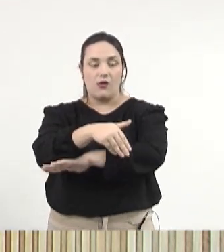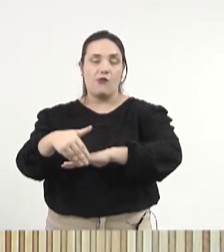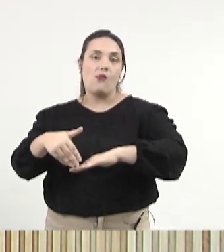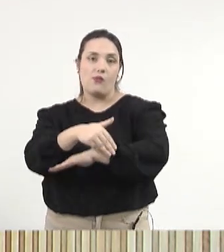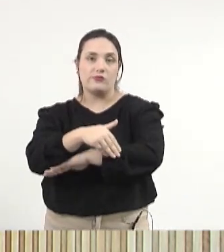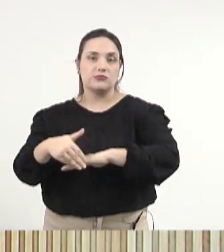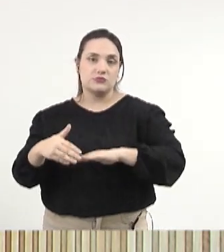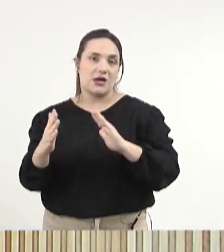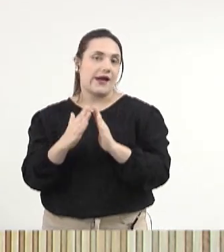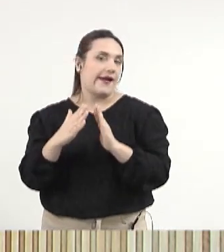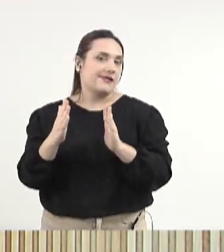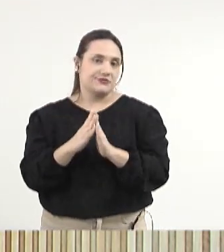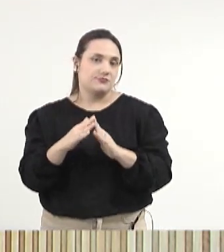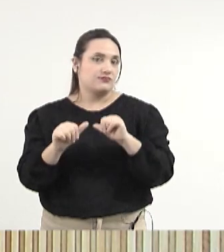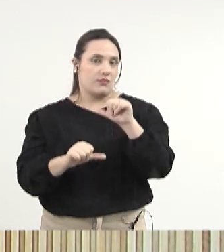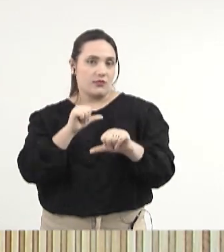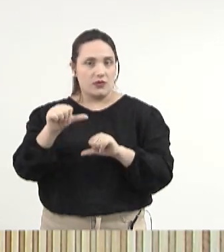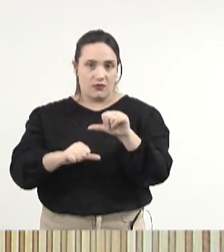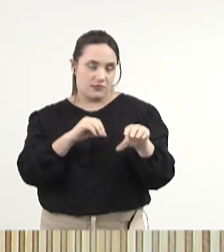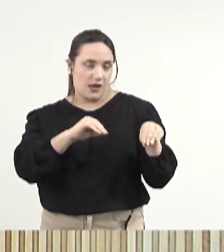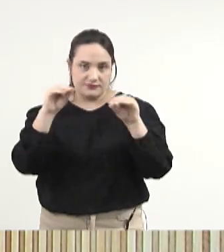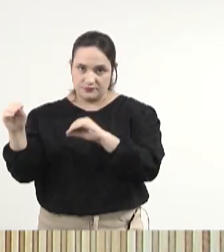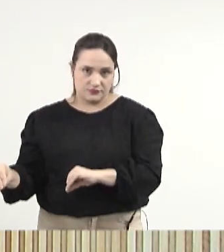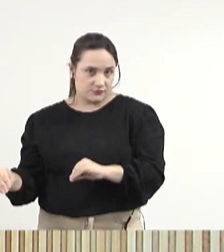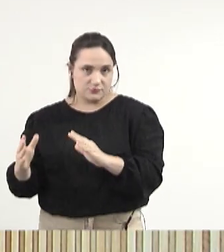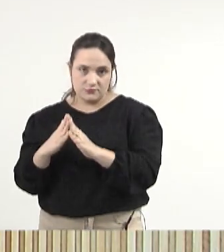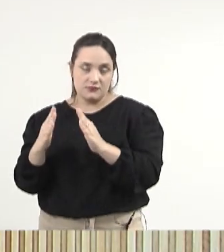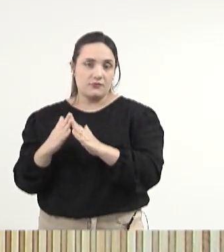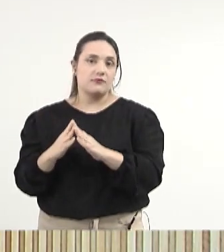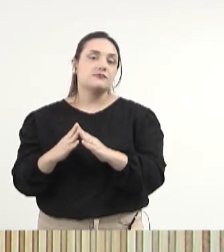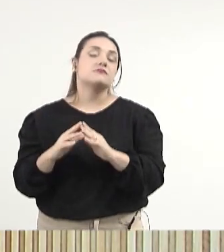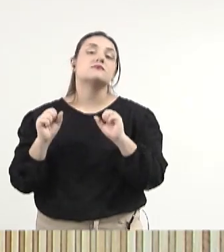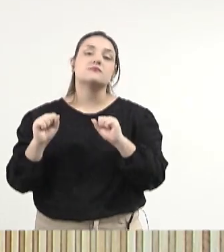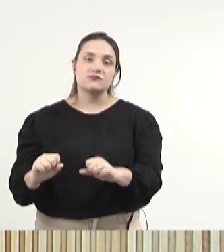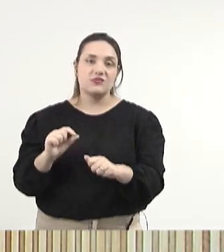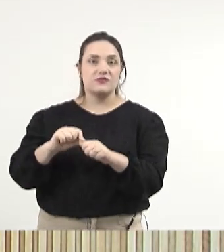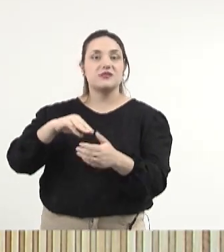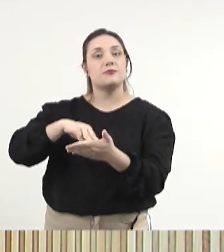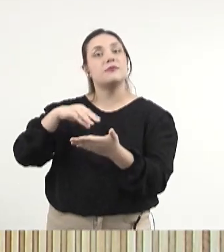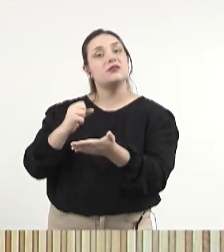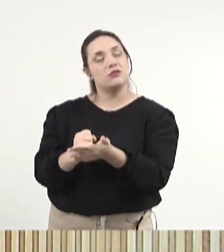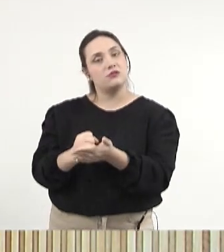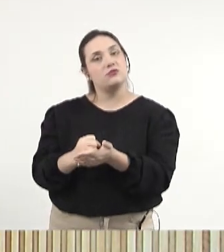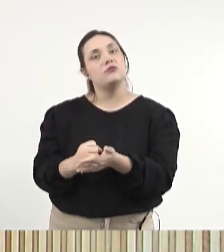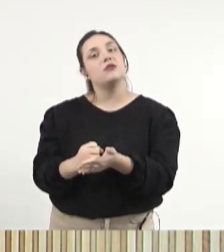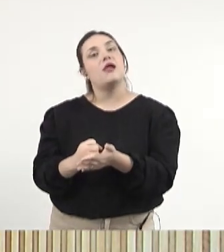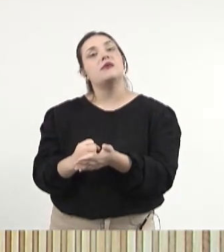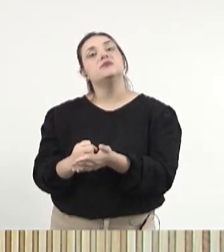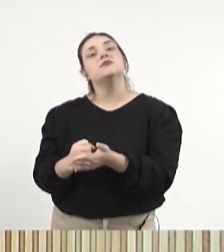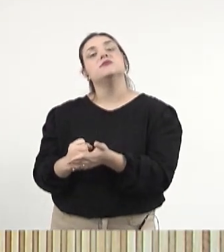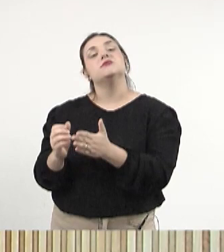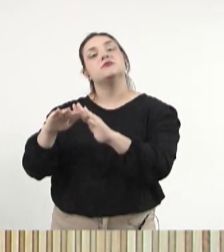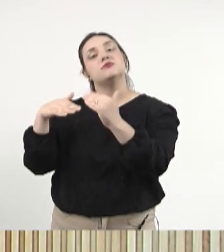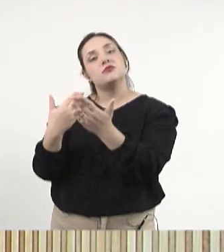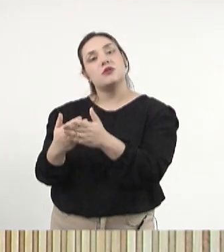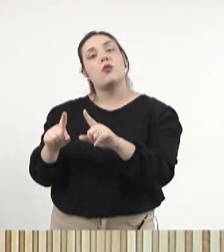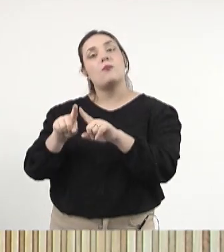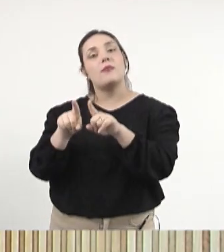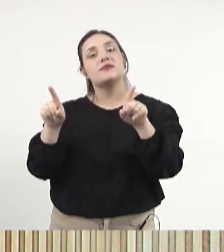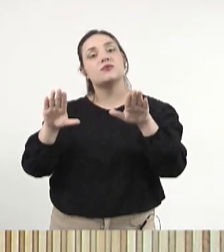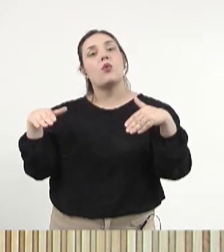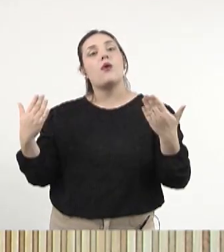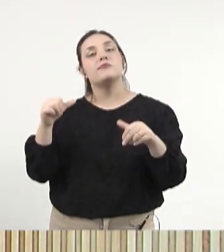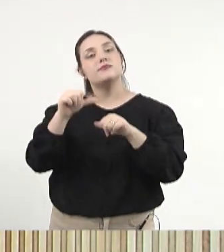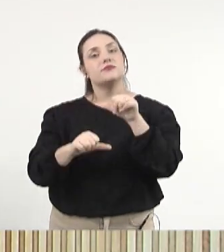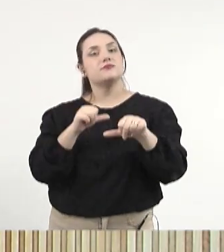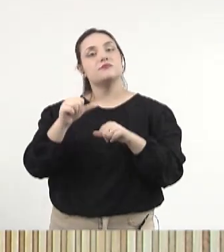filhos tenham prioridade de matrícula nas escolas da rede estadual de ensino. Isso já existe. Qual é a mudança proposta, então, pelo deputado